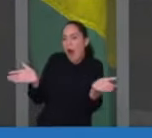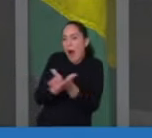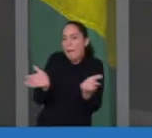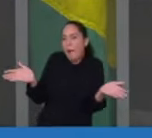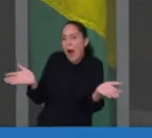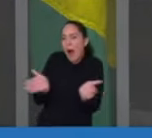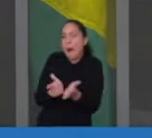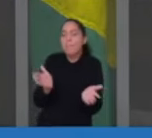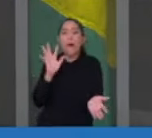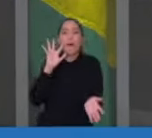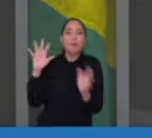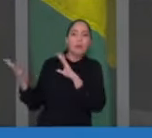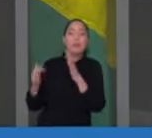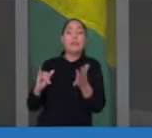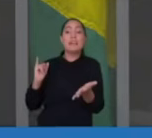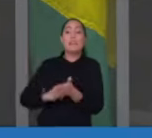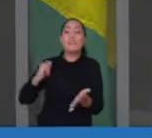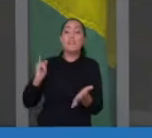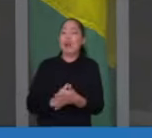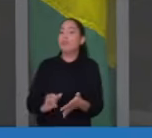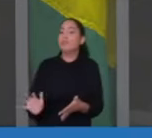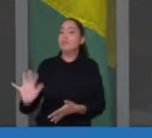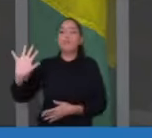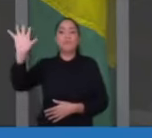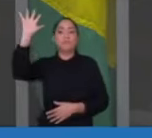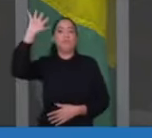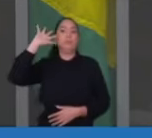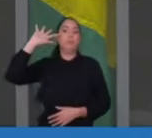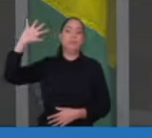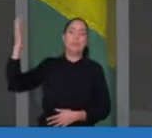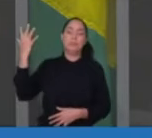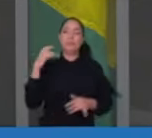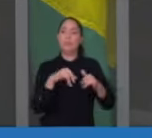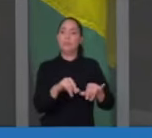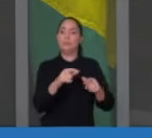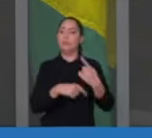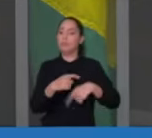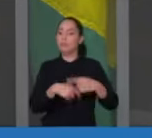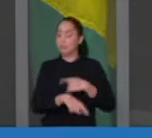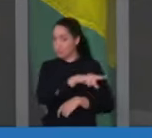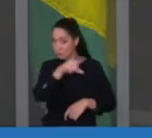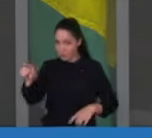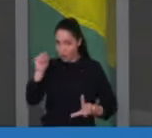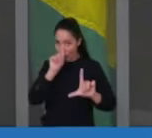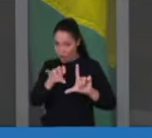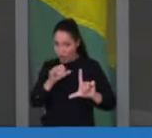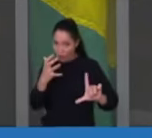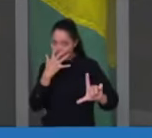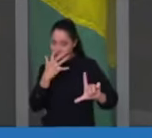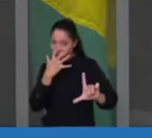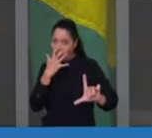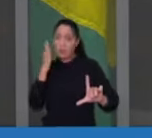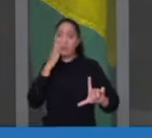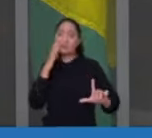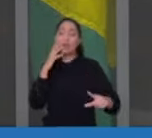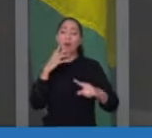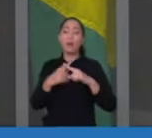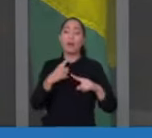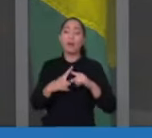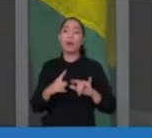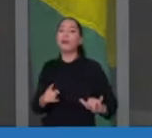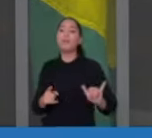inflação que a gente está vendo na alimentação. Mas, para quem assiste Rede Globo, você aprende por que que a inflação está alta, mas isso é bom. Por que